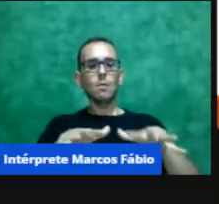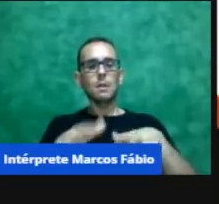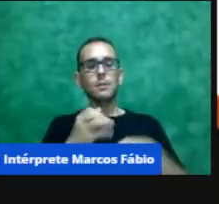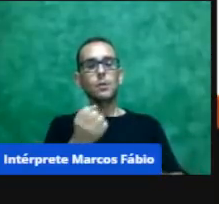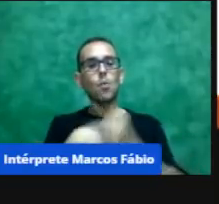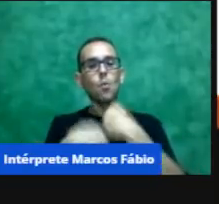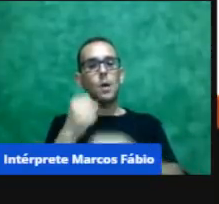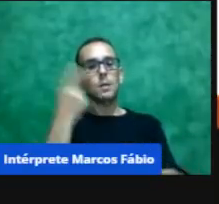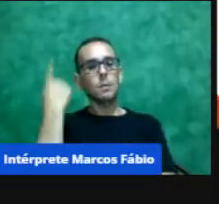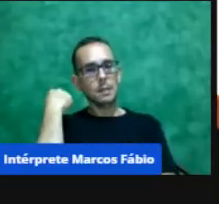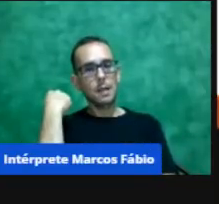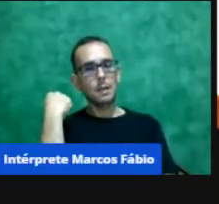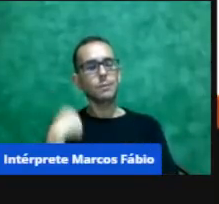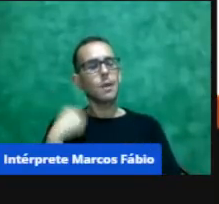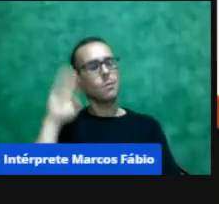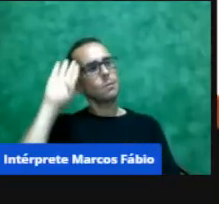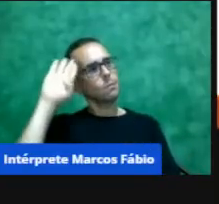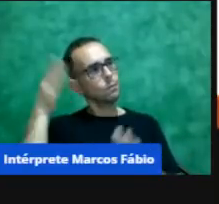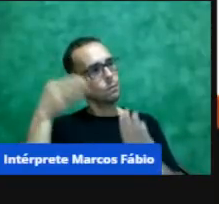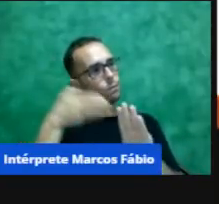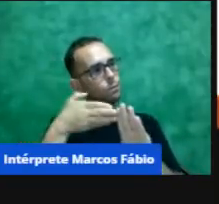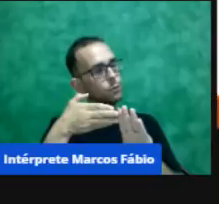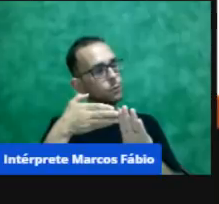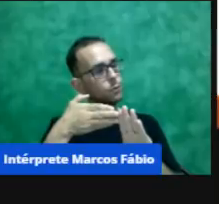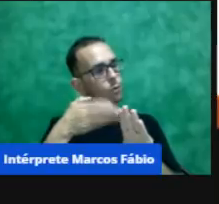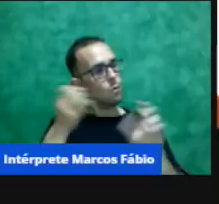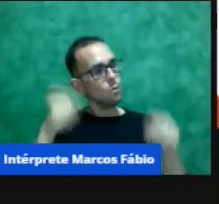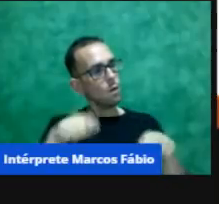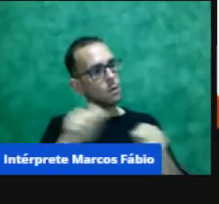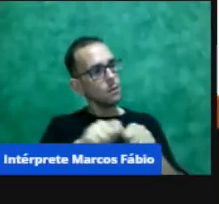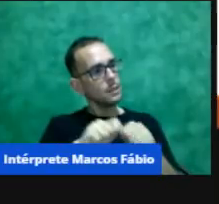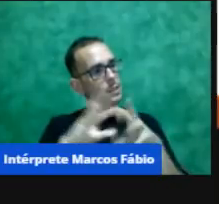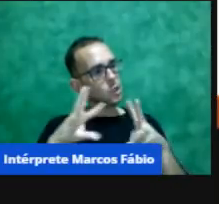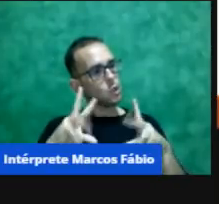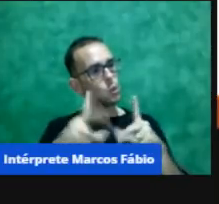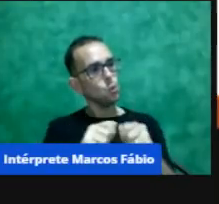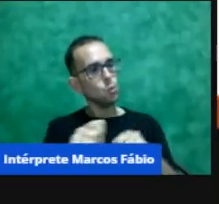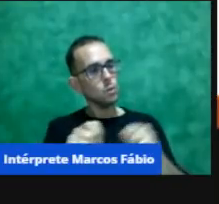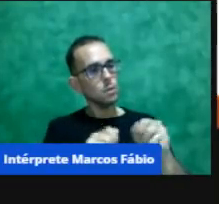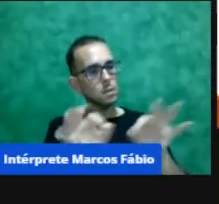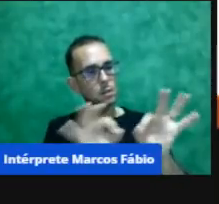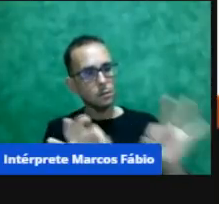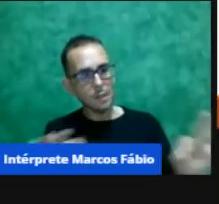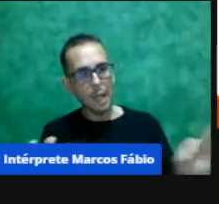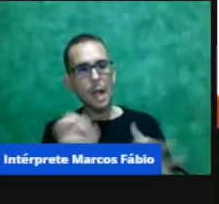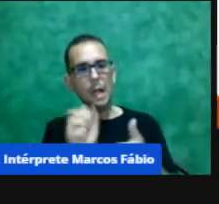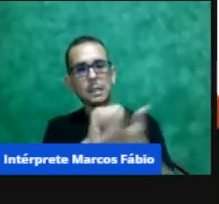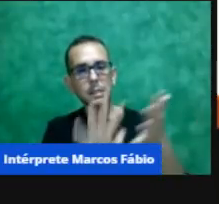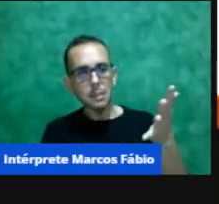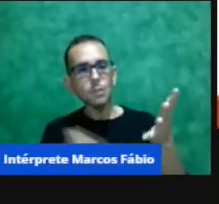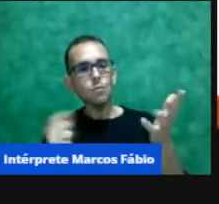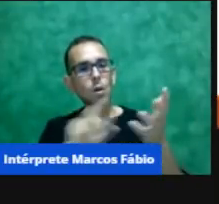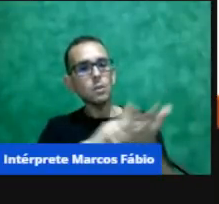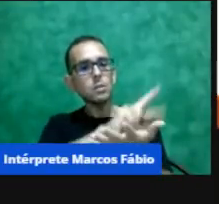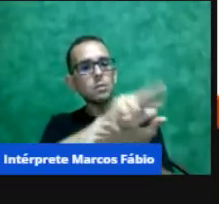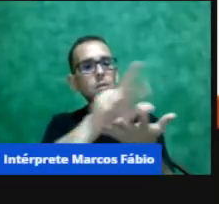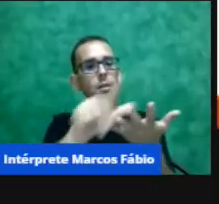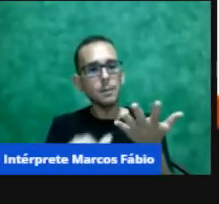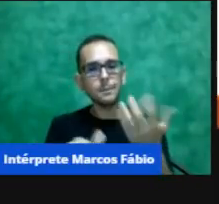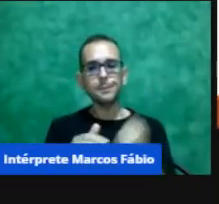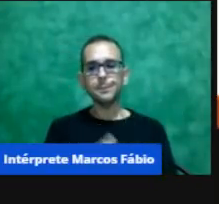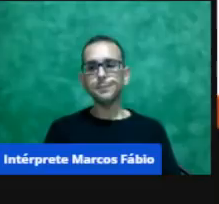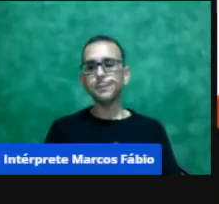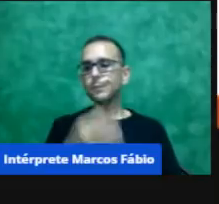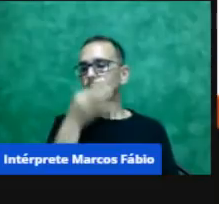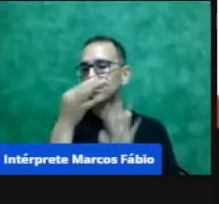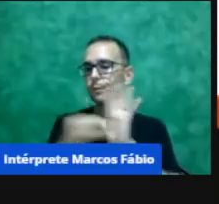passado eu segui um plano global ali para a gente conseguir organizar essas atividades de forma que pudesse diversificar. E foi uma